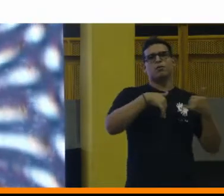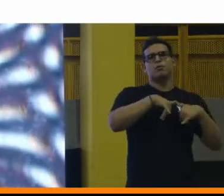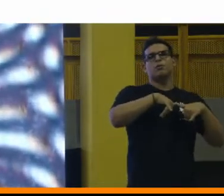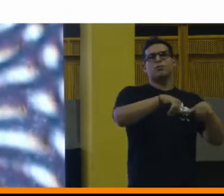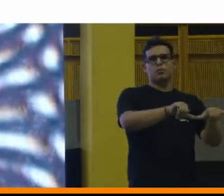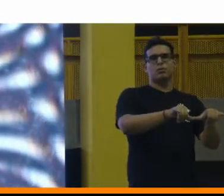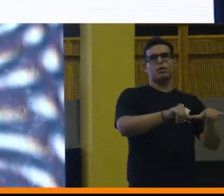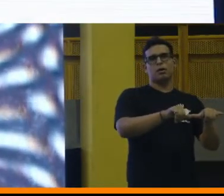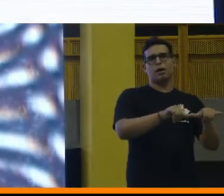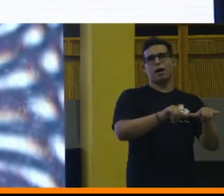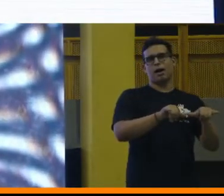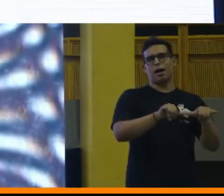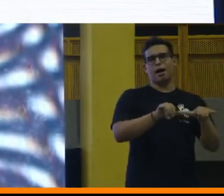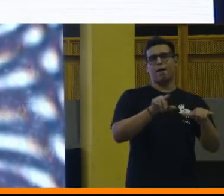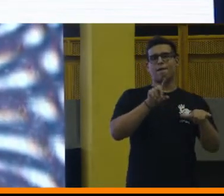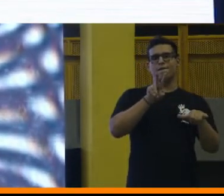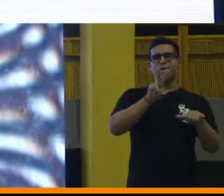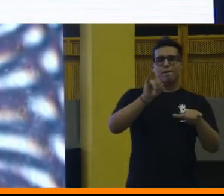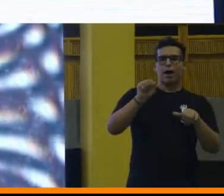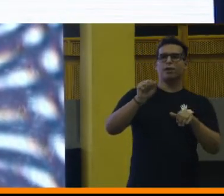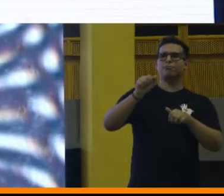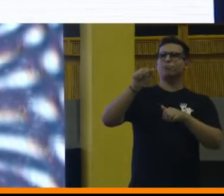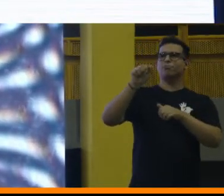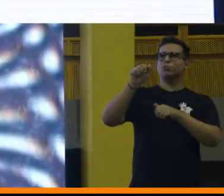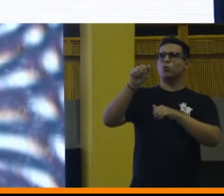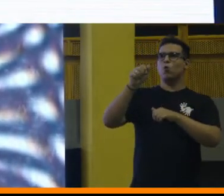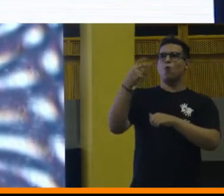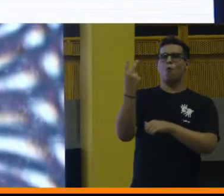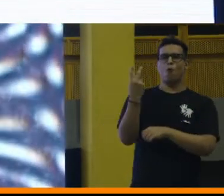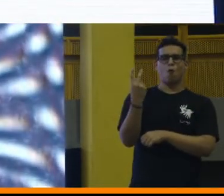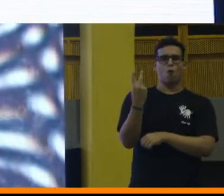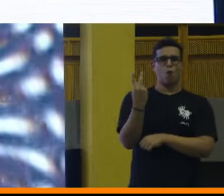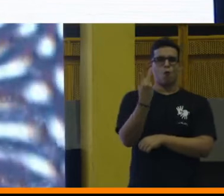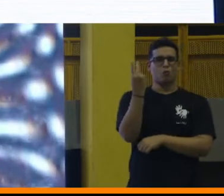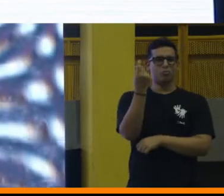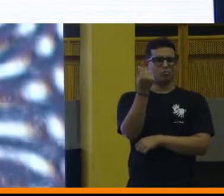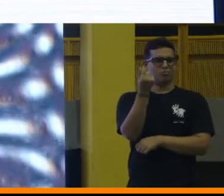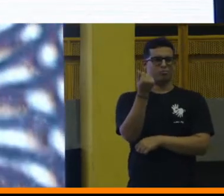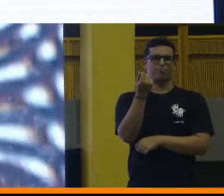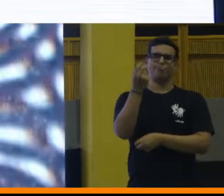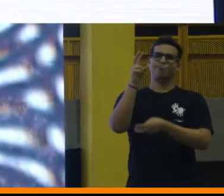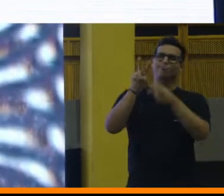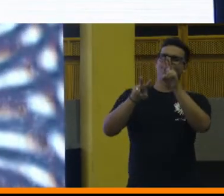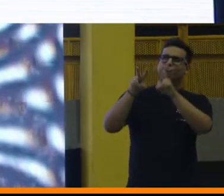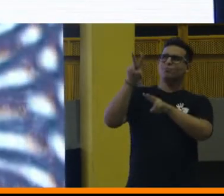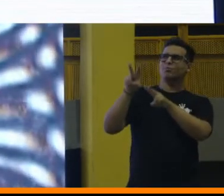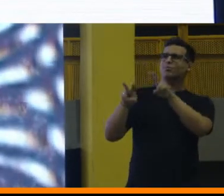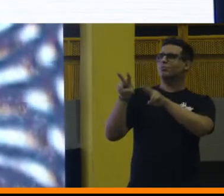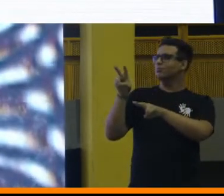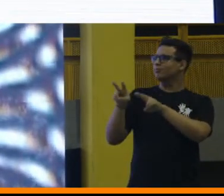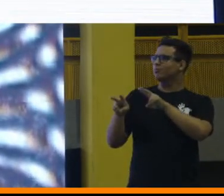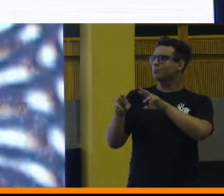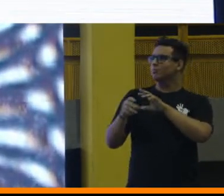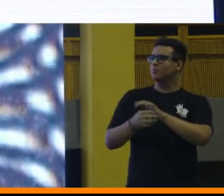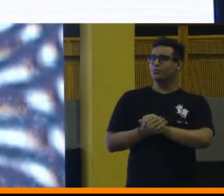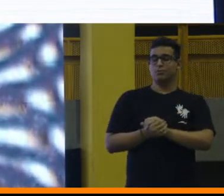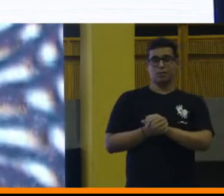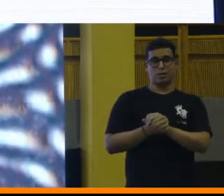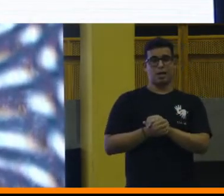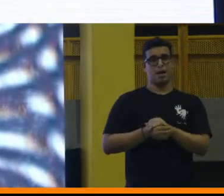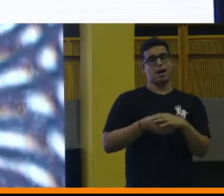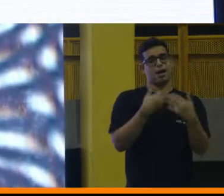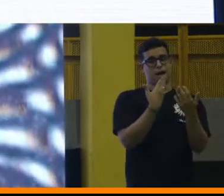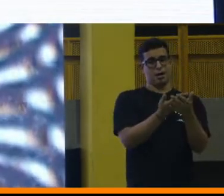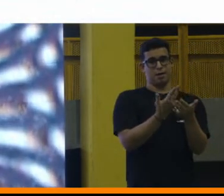vários preços. A sua aula de biologia deve te ajudar a saber escolher qual é o